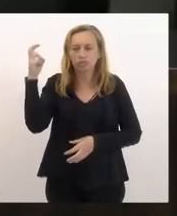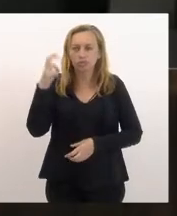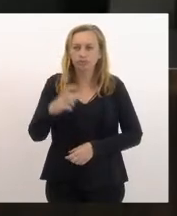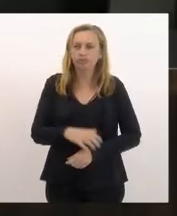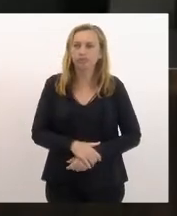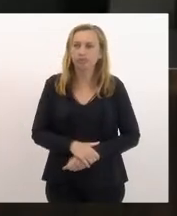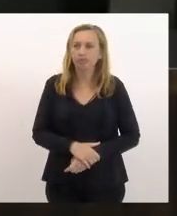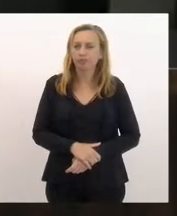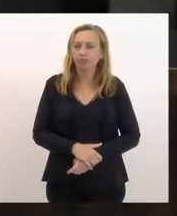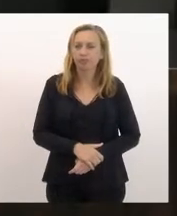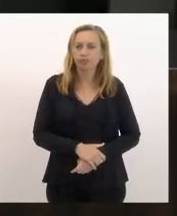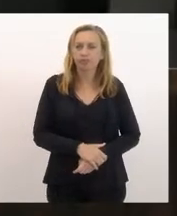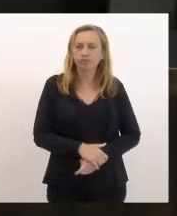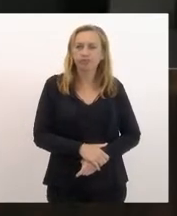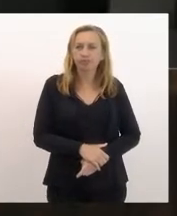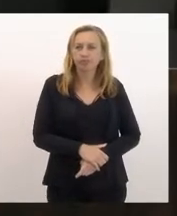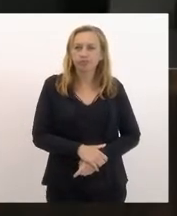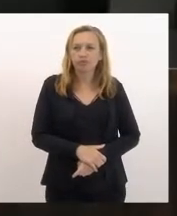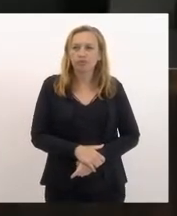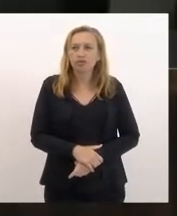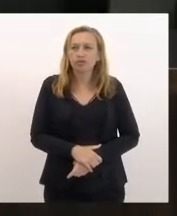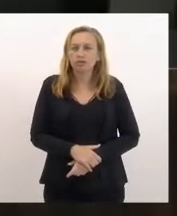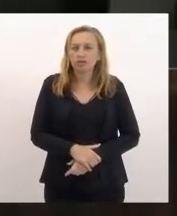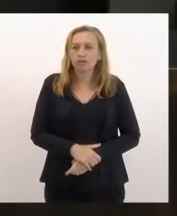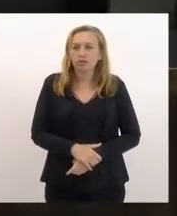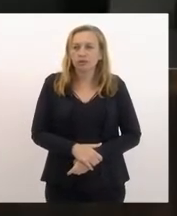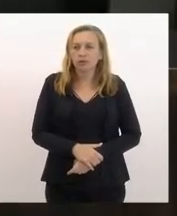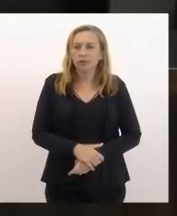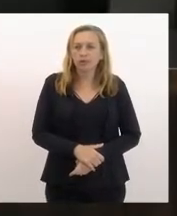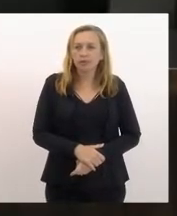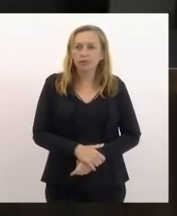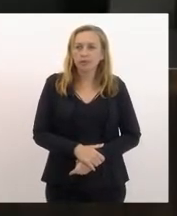Deputado Chiquinho da Mangueira, parecer pela Comissão de